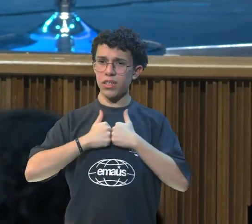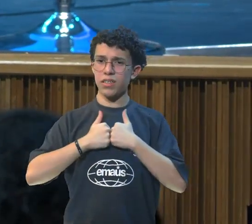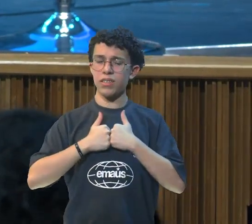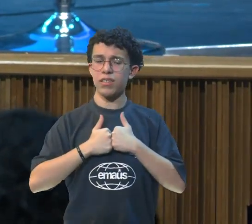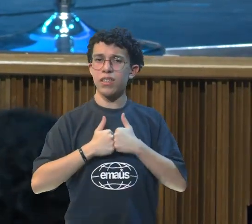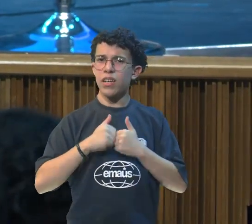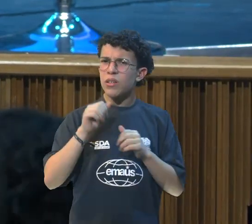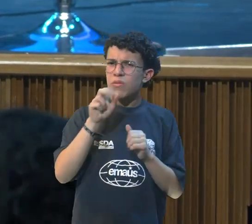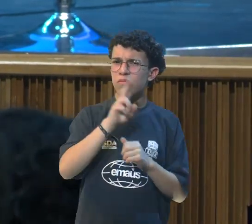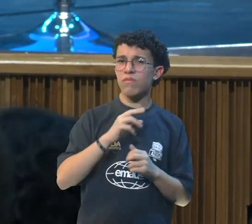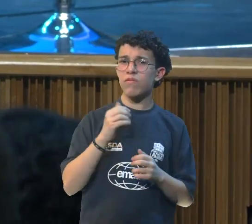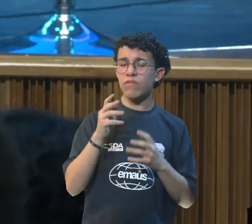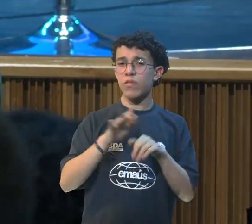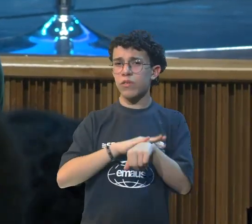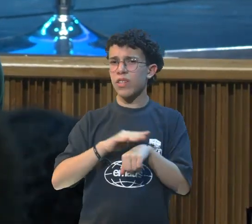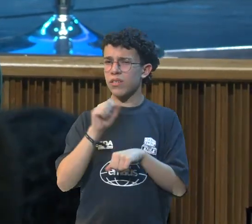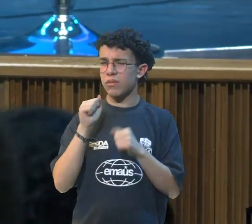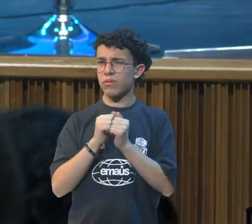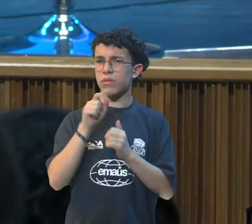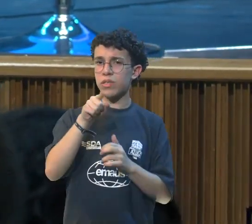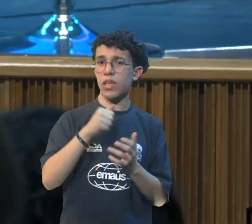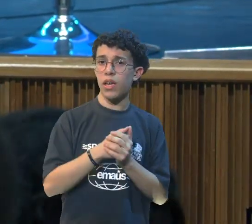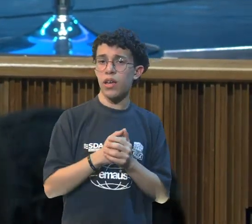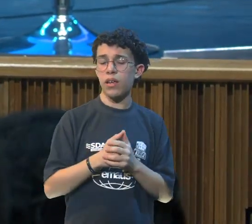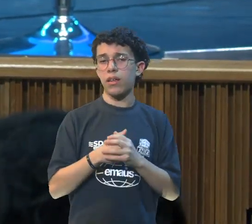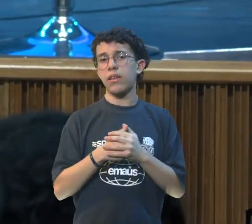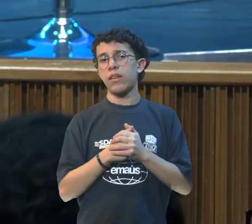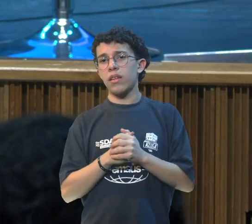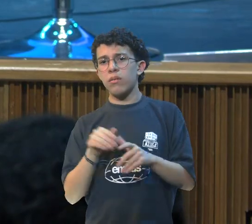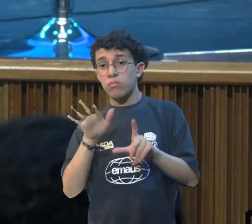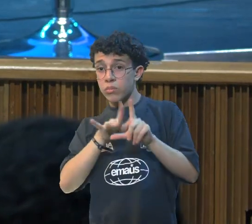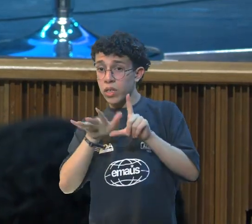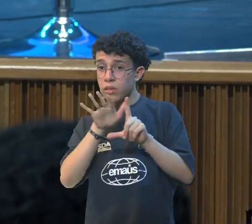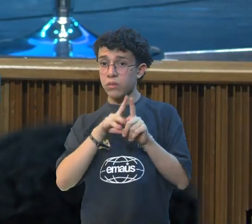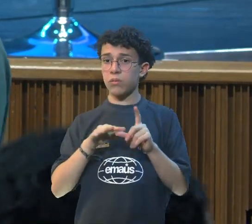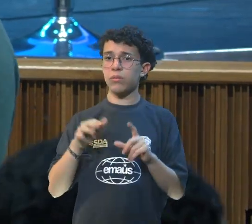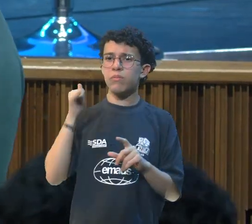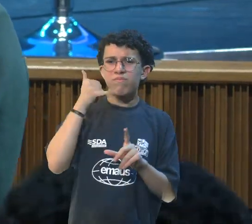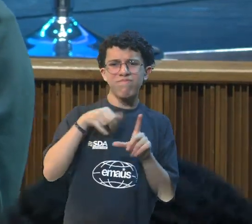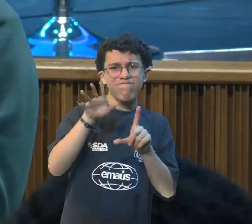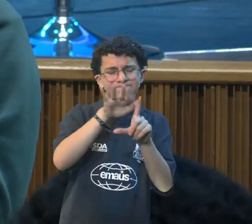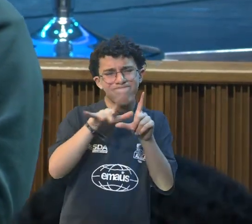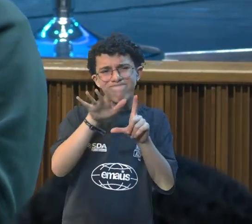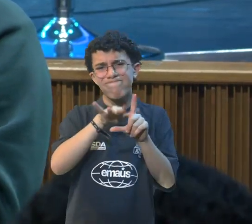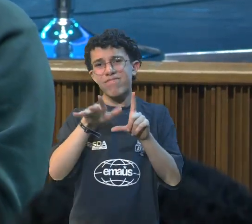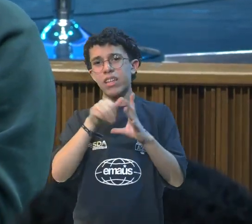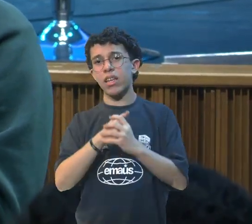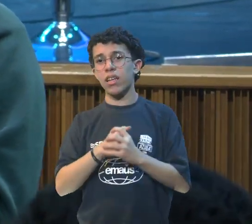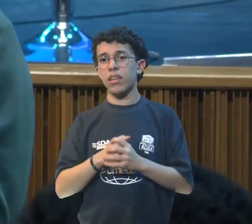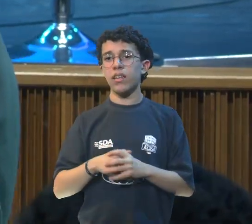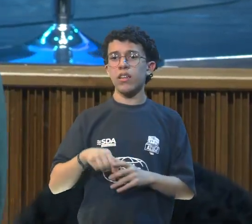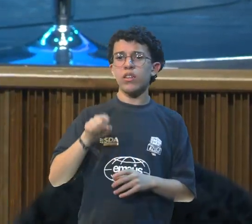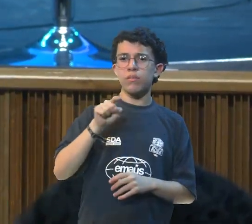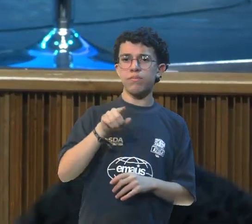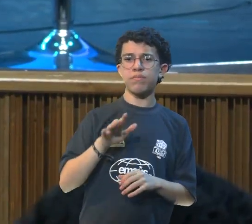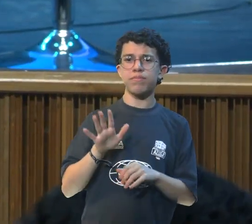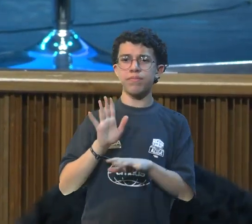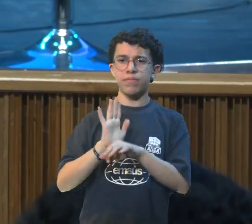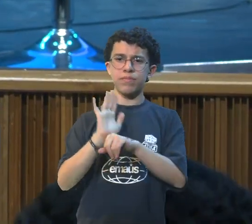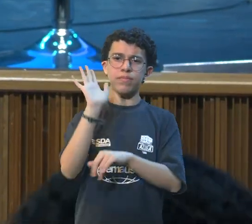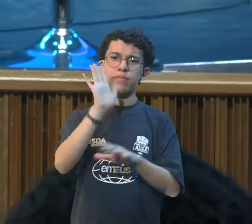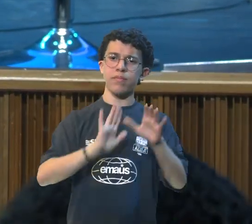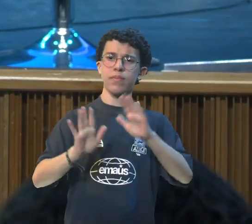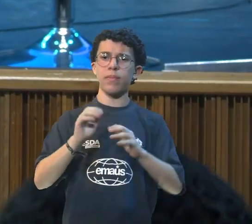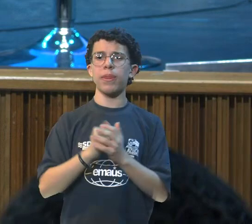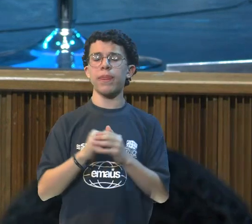gente, pega o teu celular, aponta para lá. A gente vai te mandar uma mensagem essa semana. Tá bom? Estende a mão para cá, você que está aqui atrás.